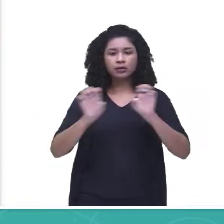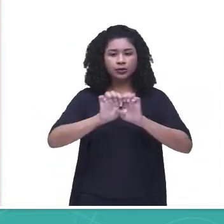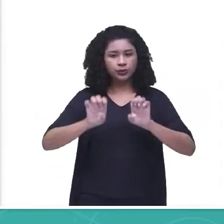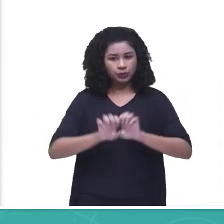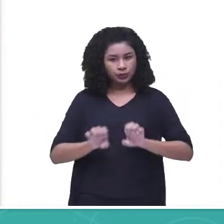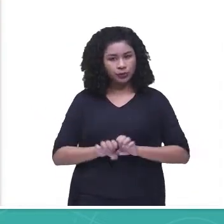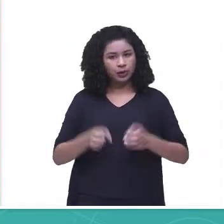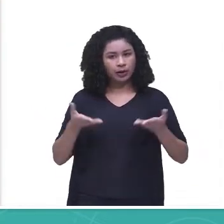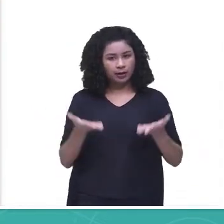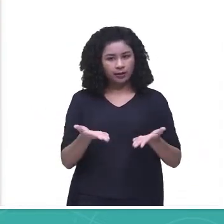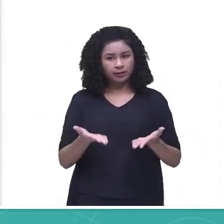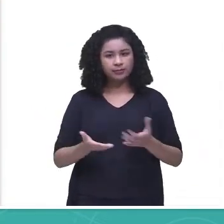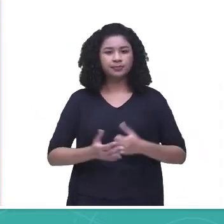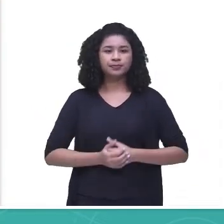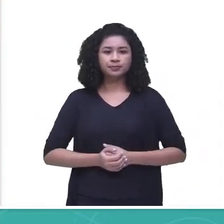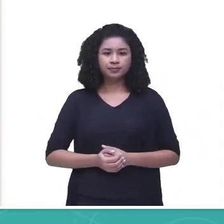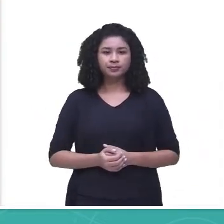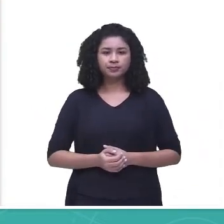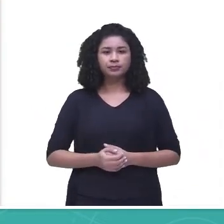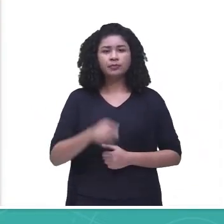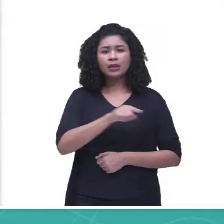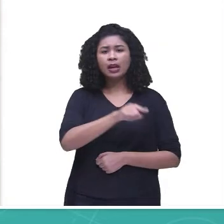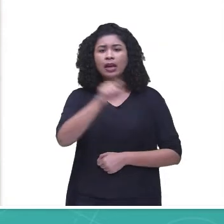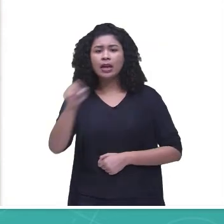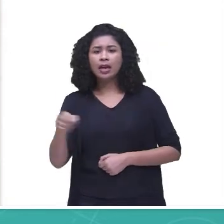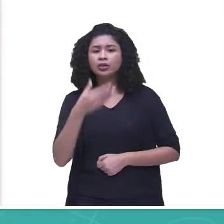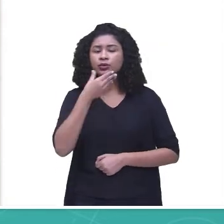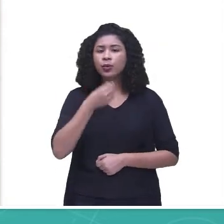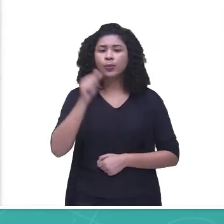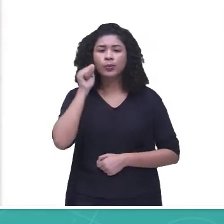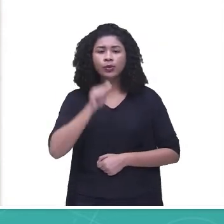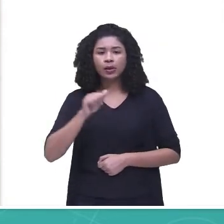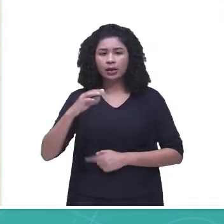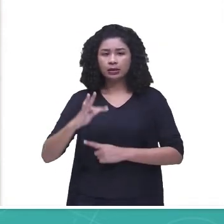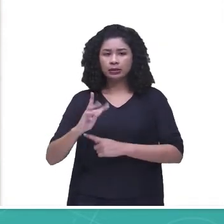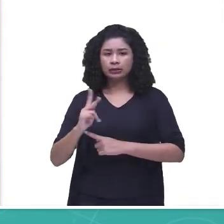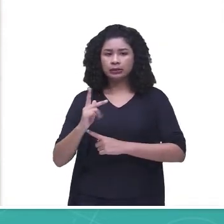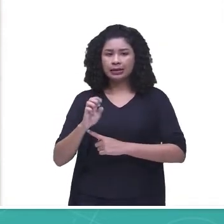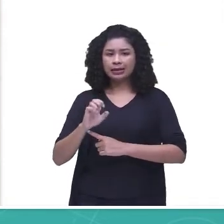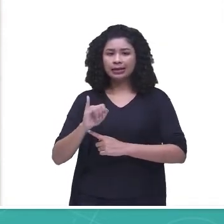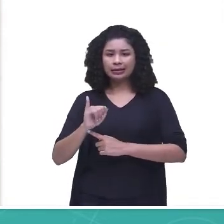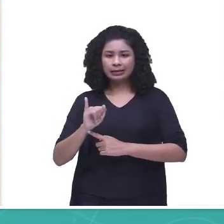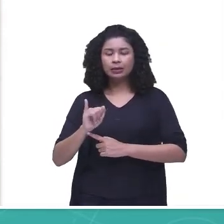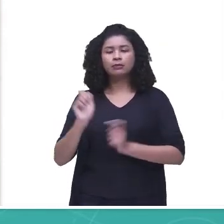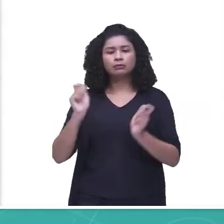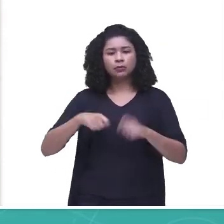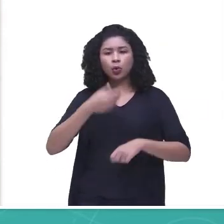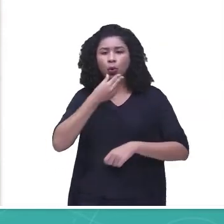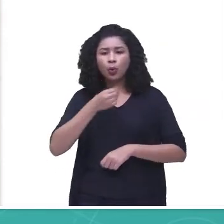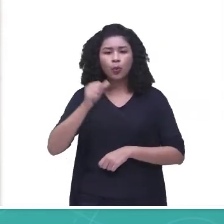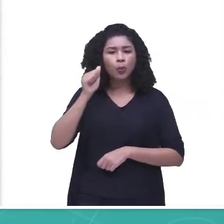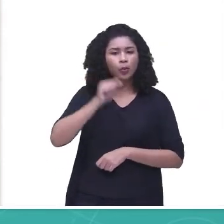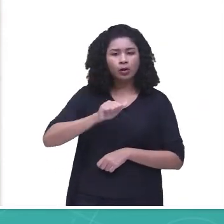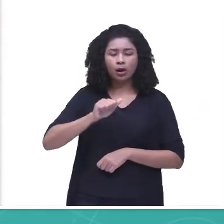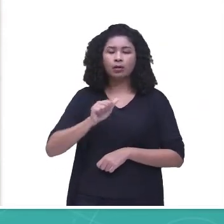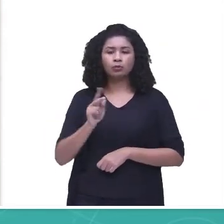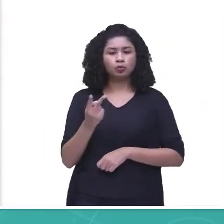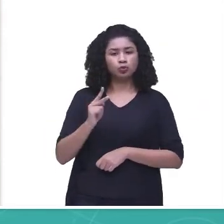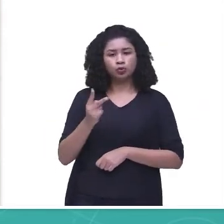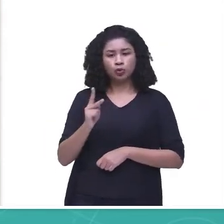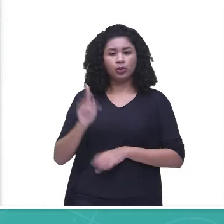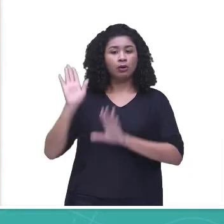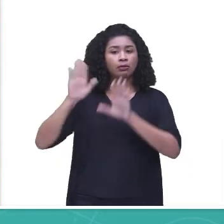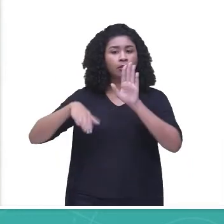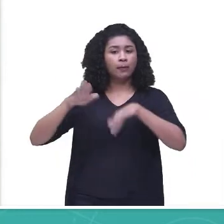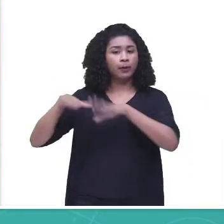Do they work? Eles trabalham, eles ou elas, tá? A palavrinha they significa eles ou elas, tá? Então, é o contexto que vai dizer se eu estou me referindo